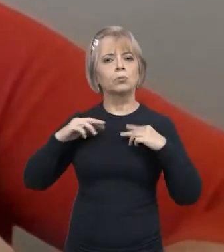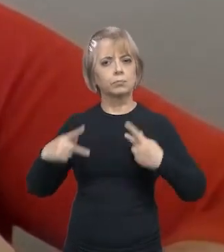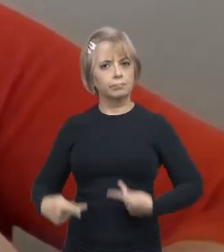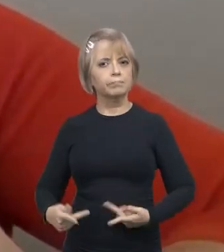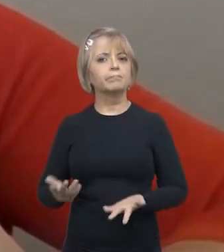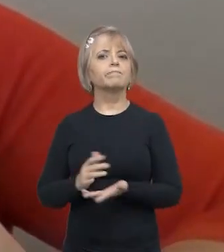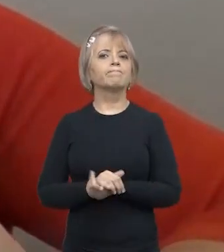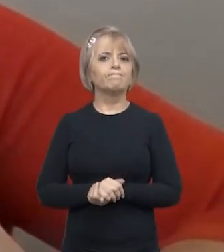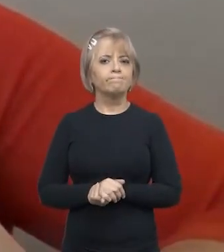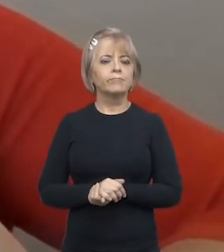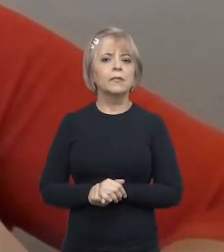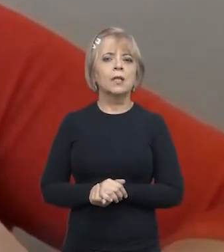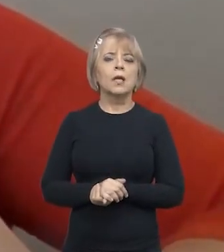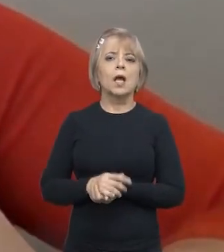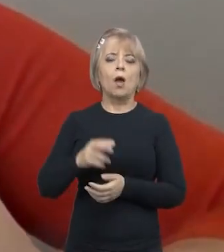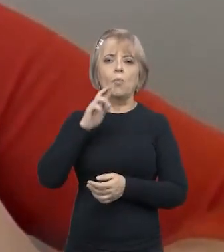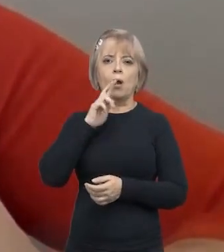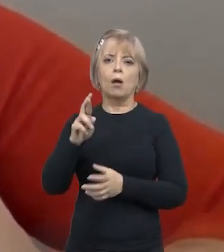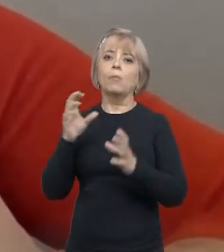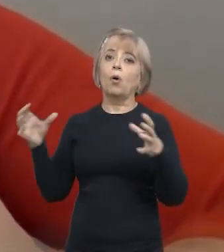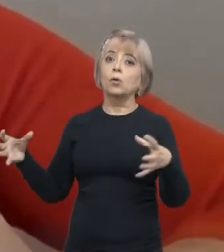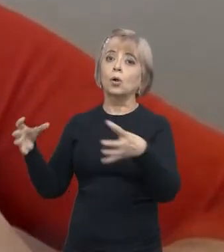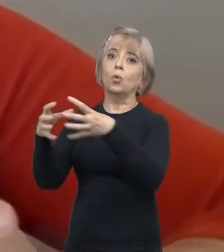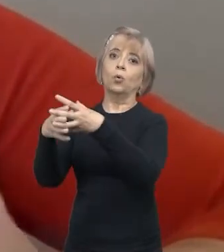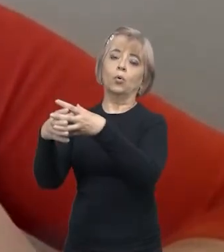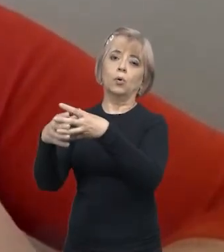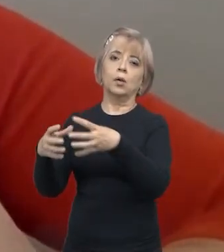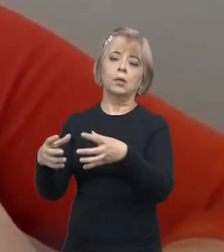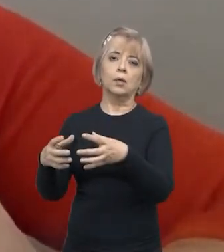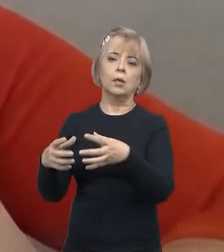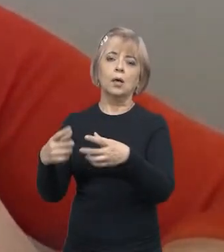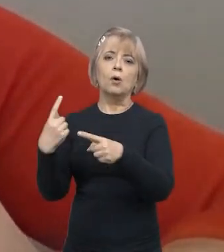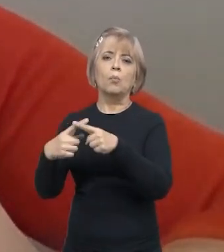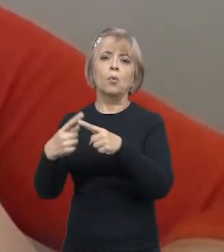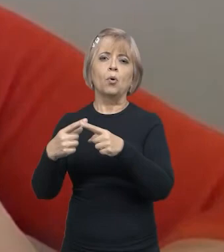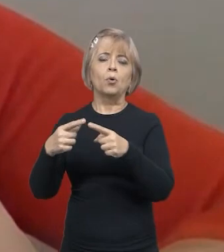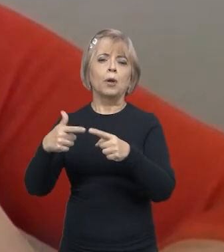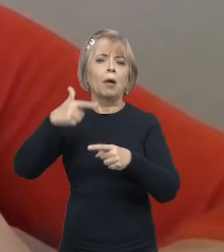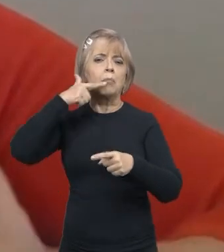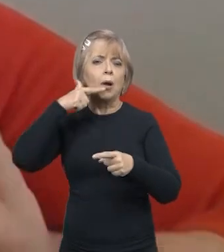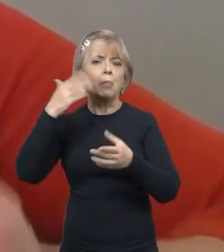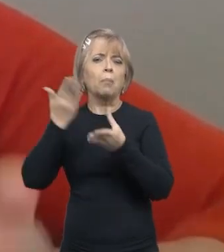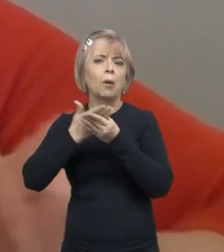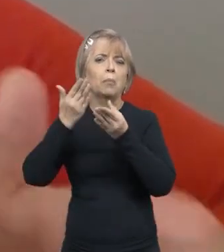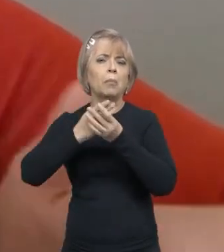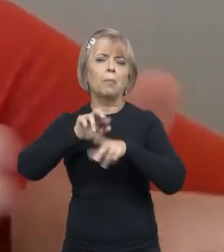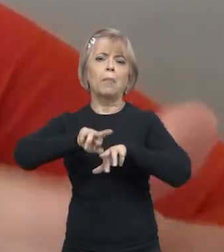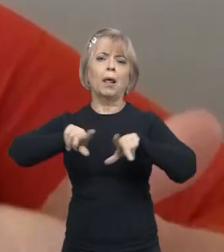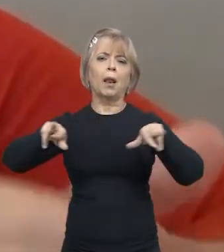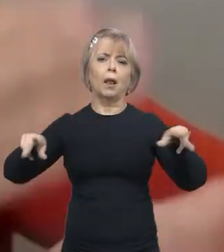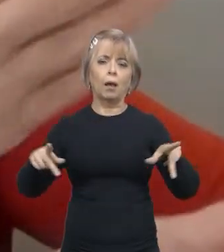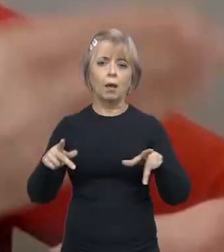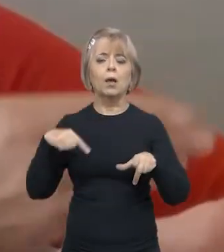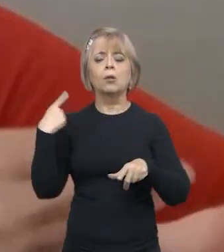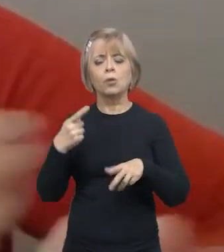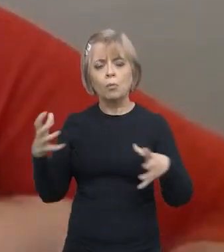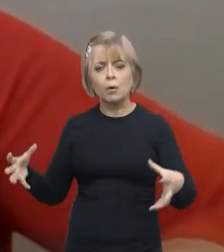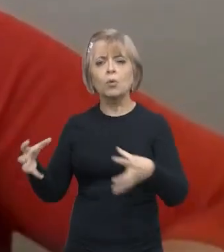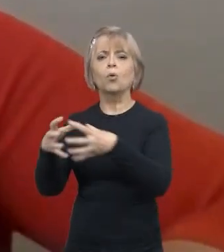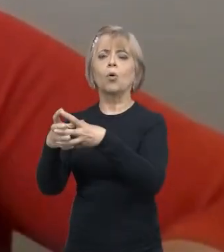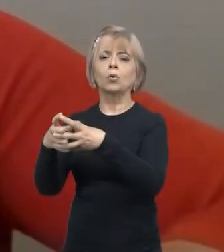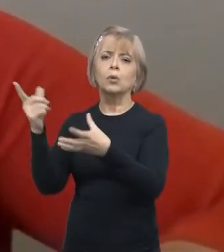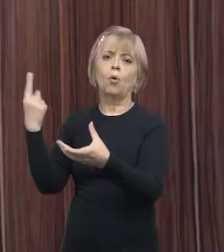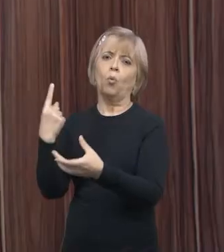Ministério Público, uma solução coletiva para evitar essa multiplicidade de ações e para beneficiar também aqueles consumidores que não foram